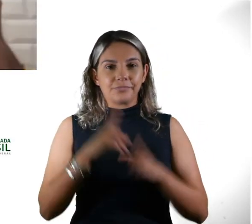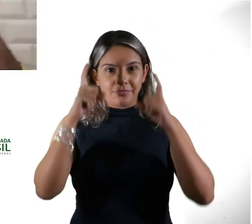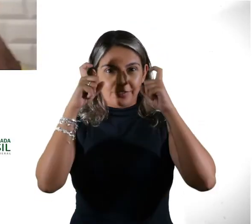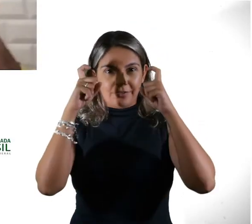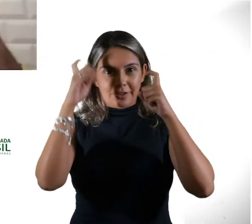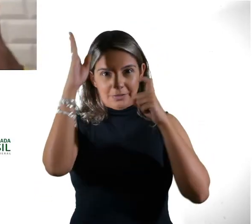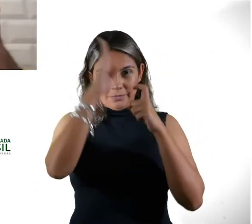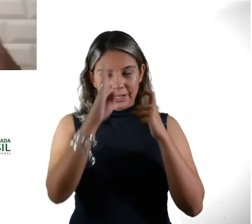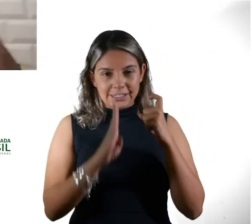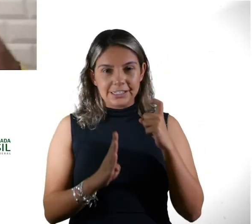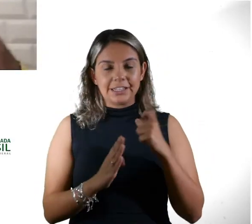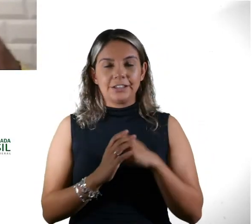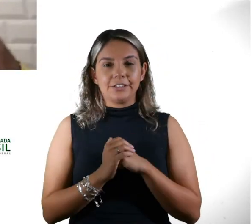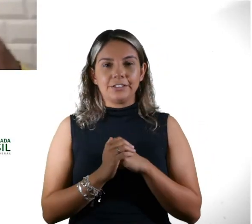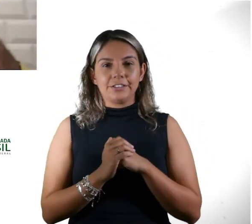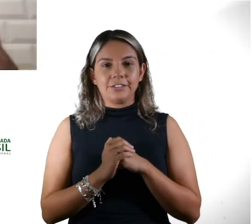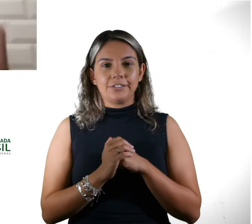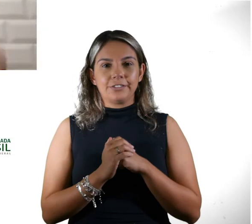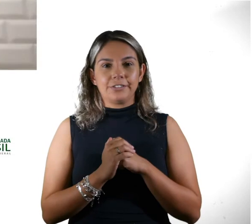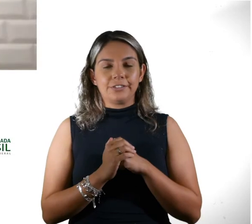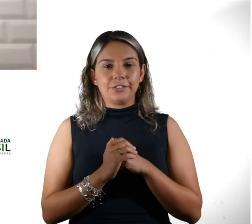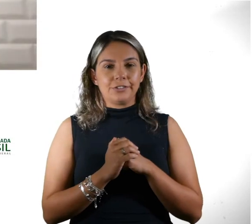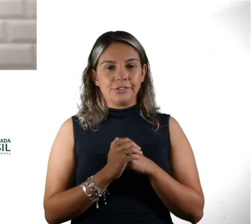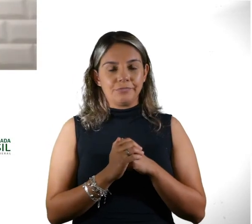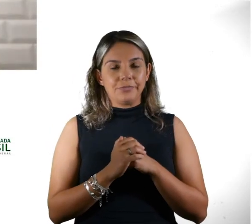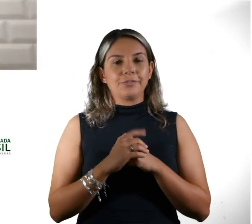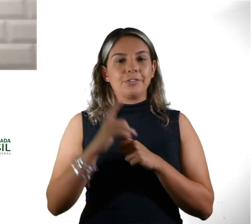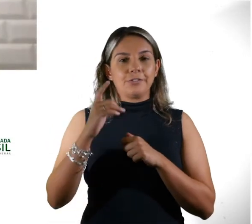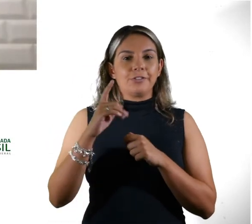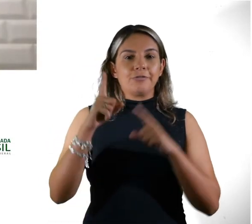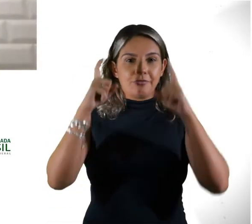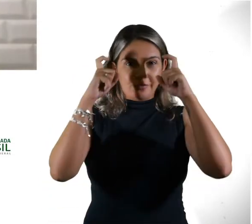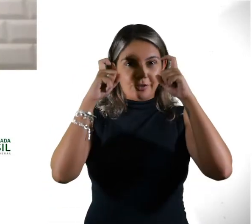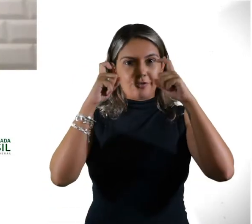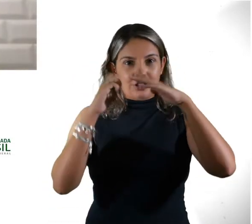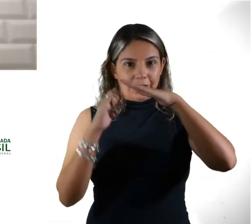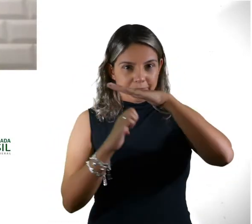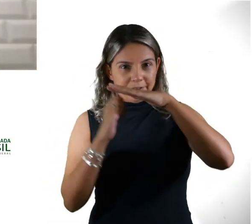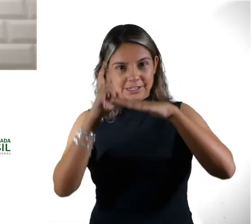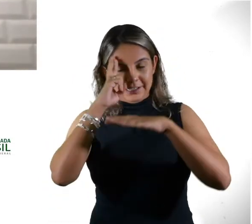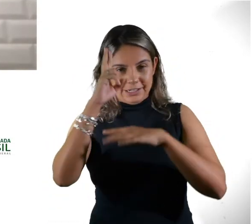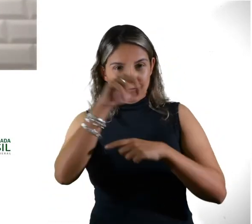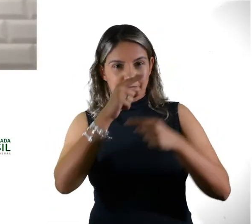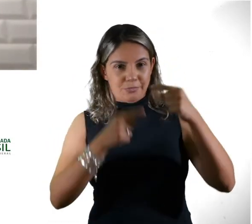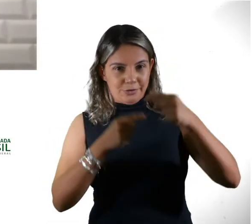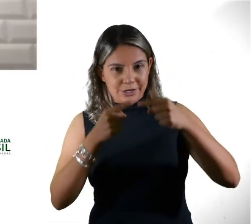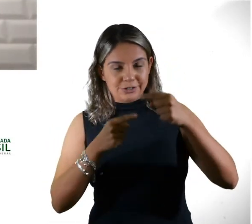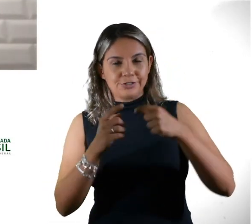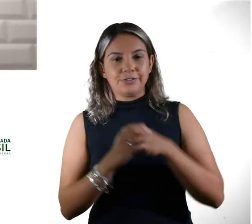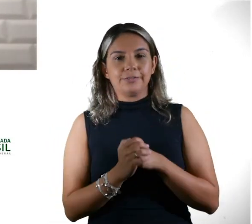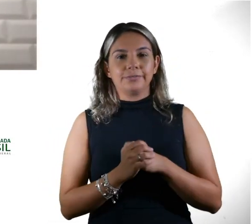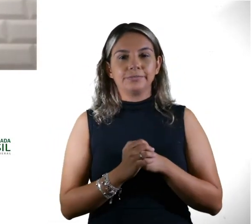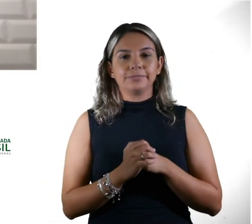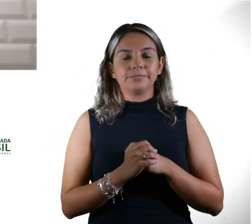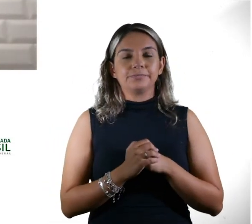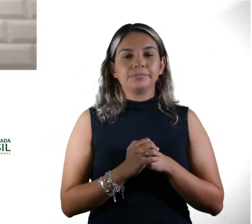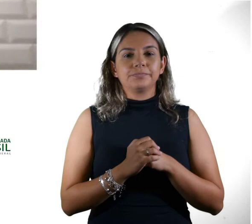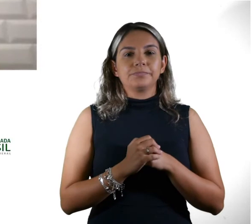brasileiro, fotógrafo e empresário e marqueteiro político, o Sérgio